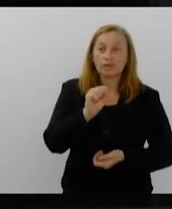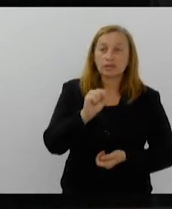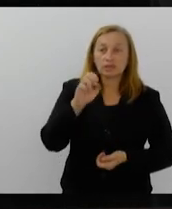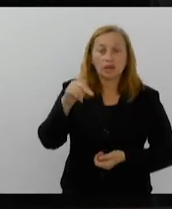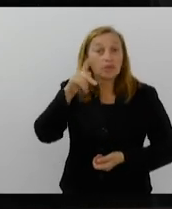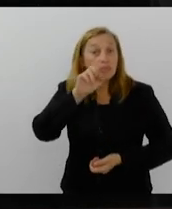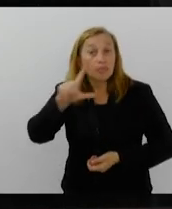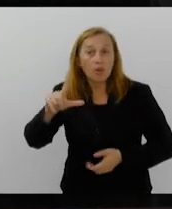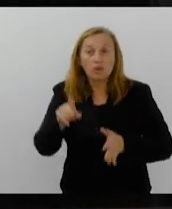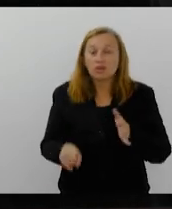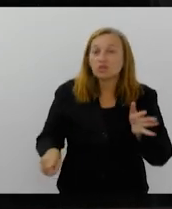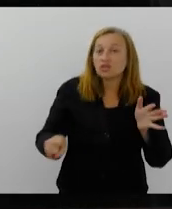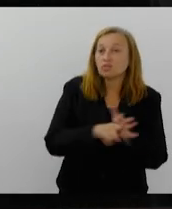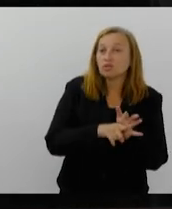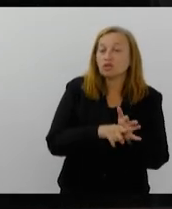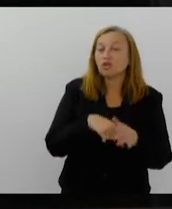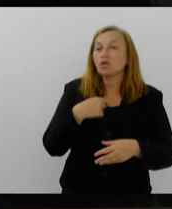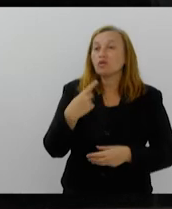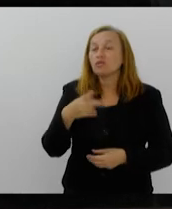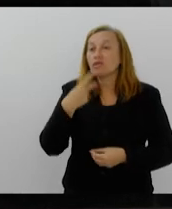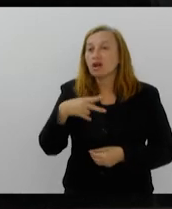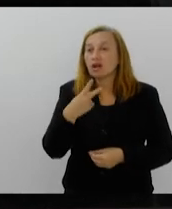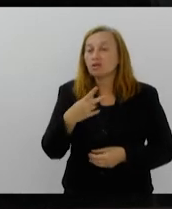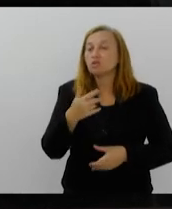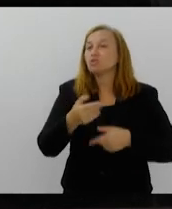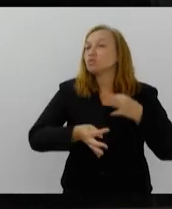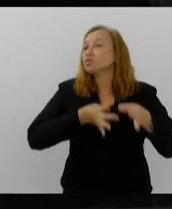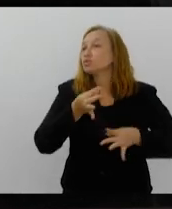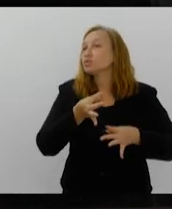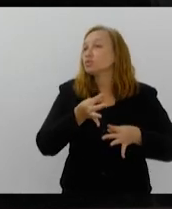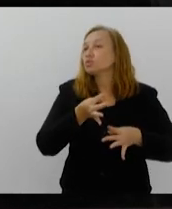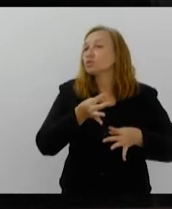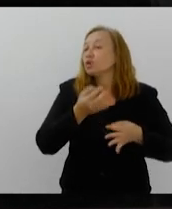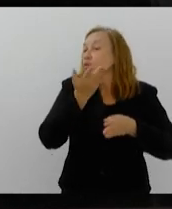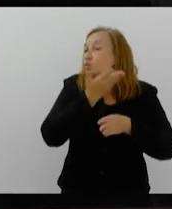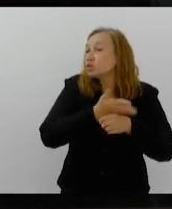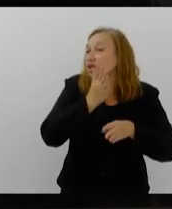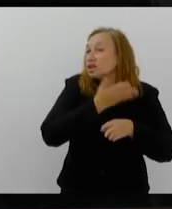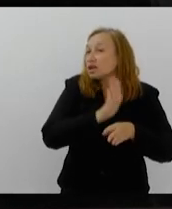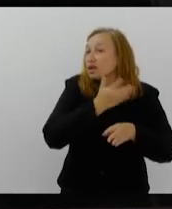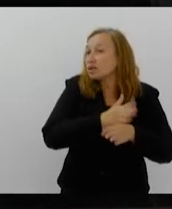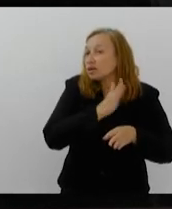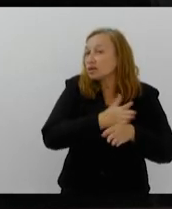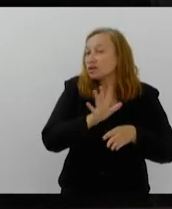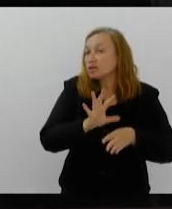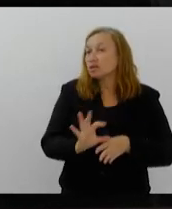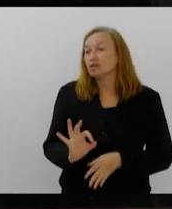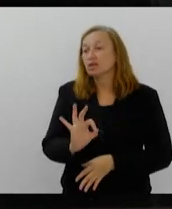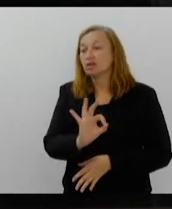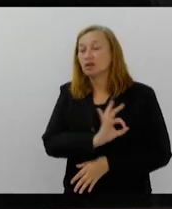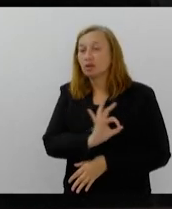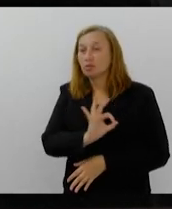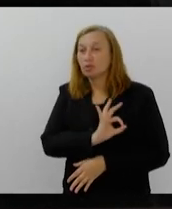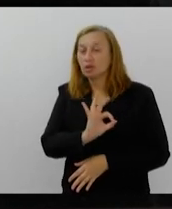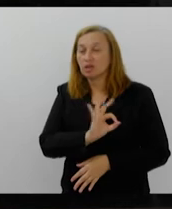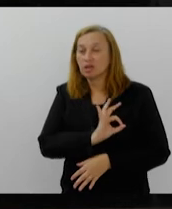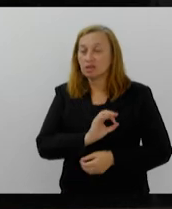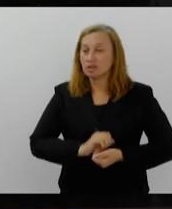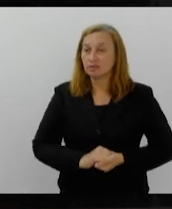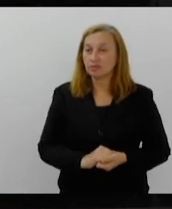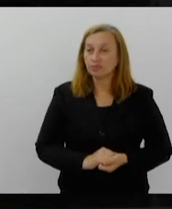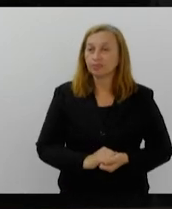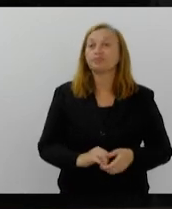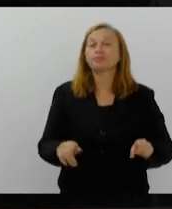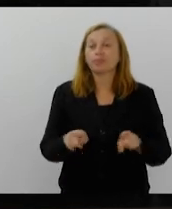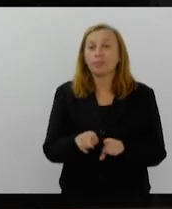uma redução quando a gente fala do tratamento, do treinamento dos agentes de segurança pública. Há